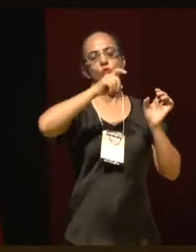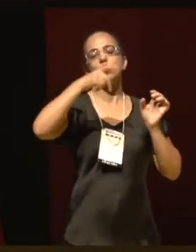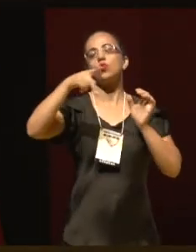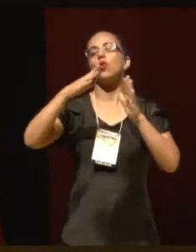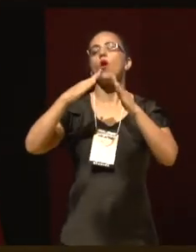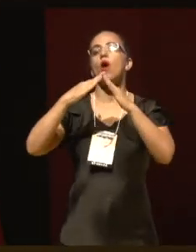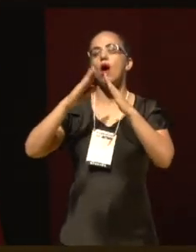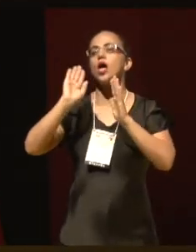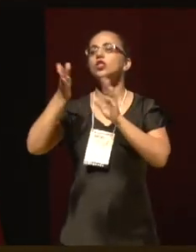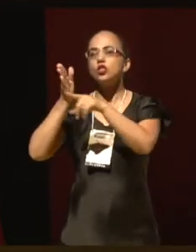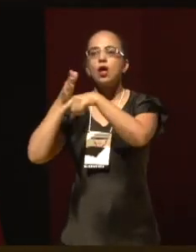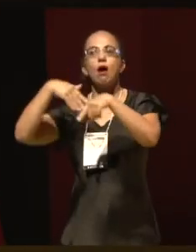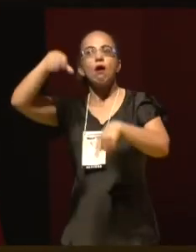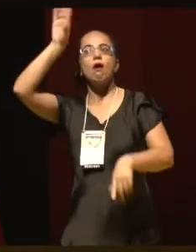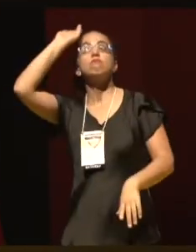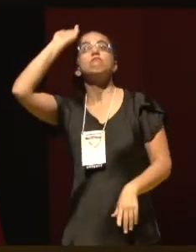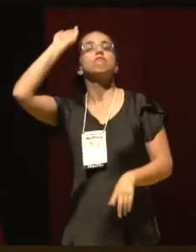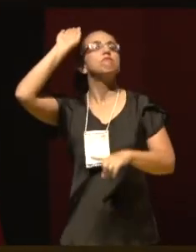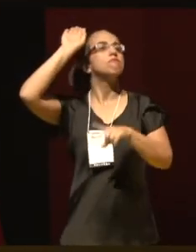casa.